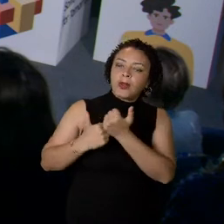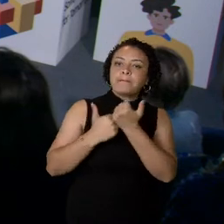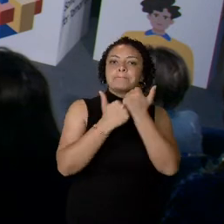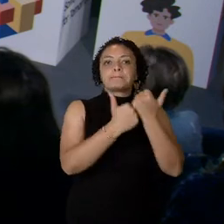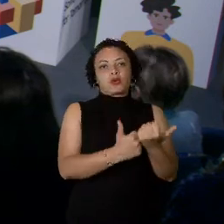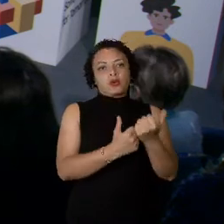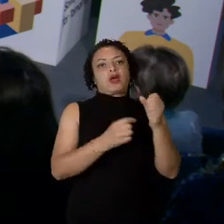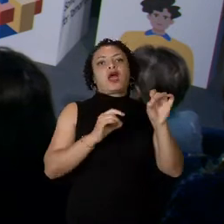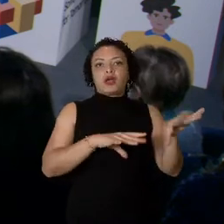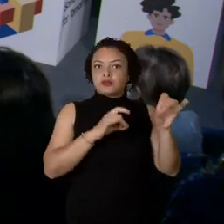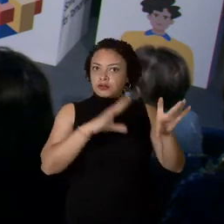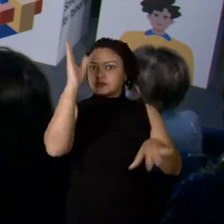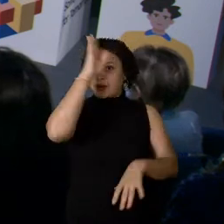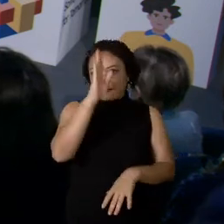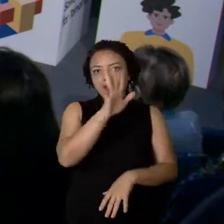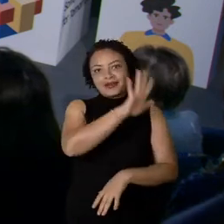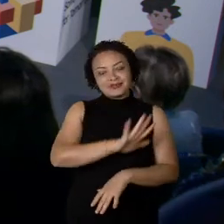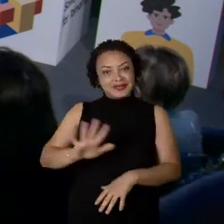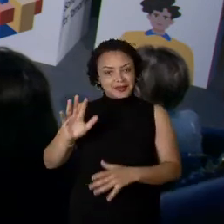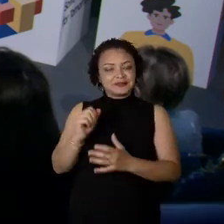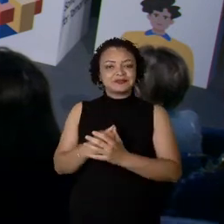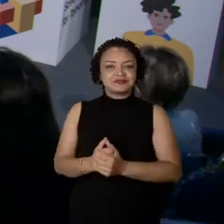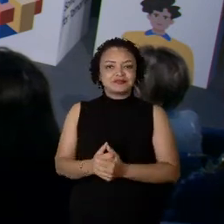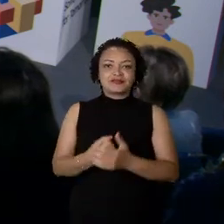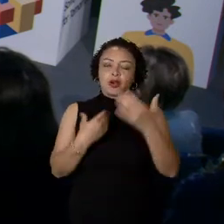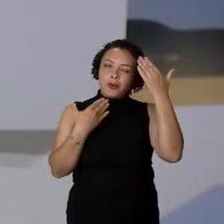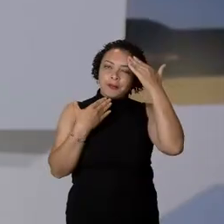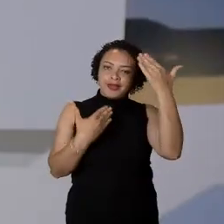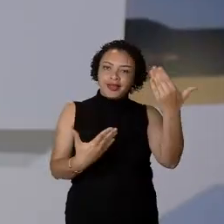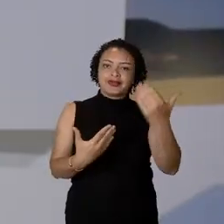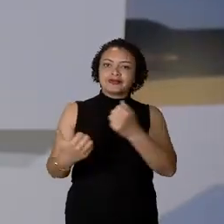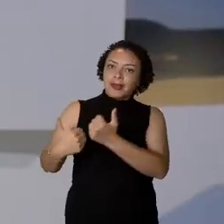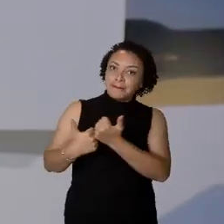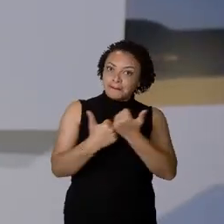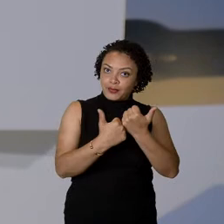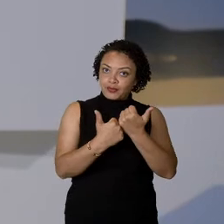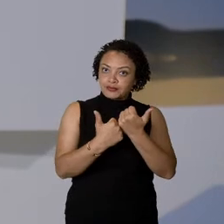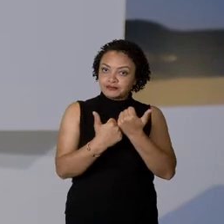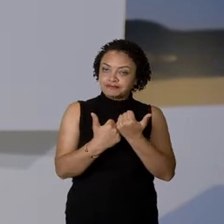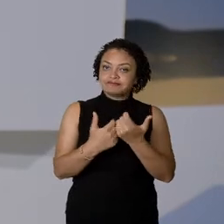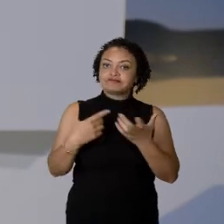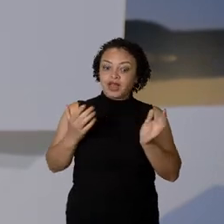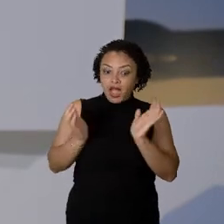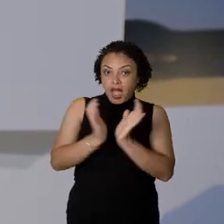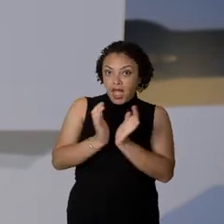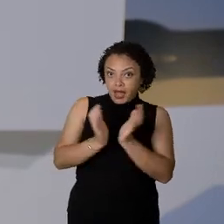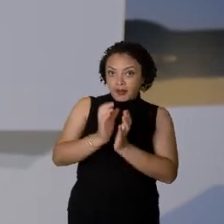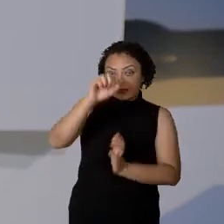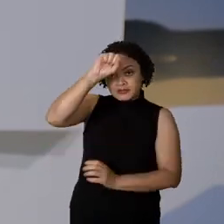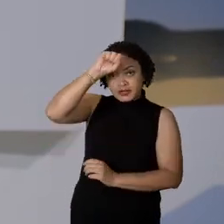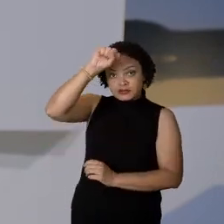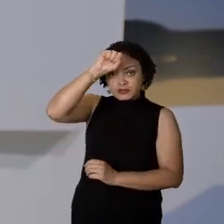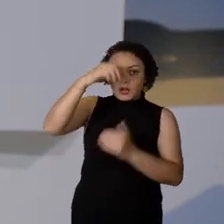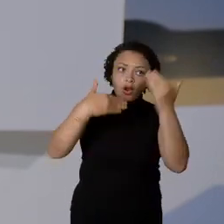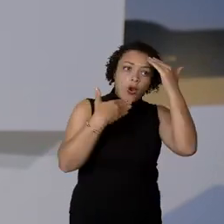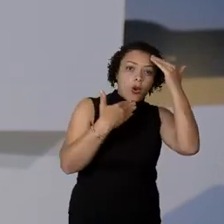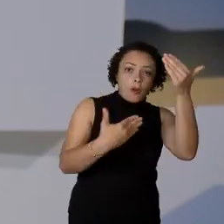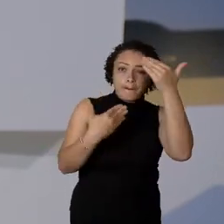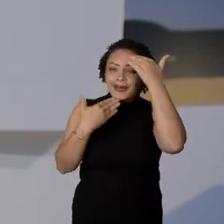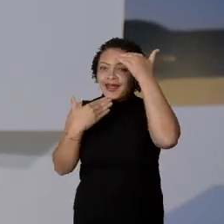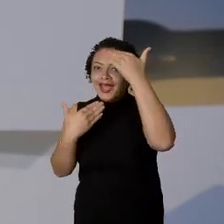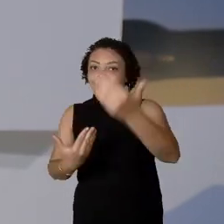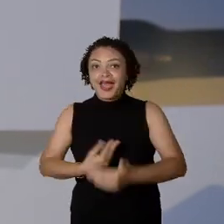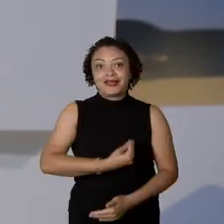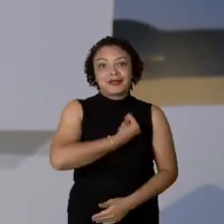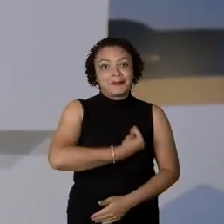educação brasileira. Que bom poder contar com vocês. Em nome de toda a equipe Samsung, meu muito obrigado pela presença, por